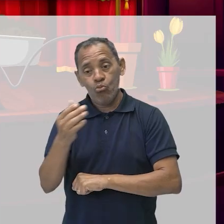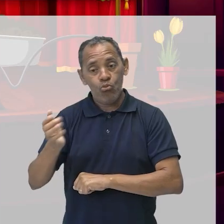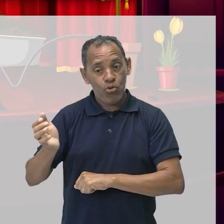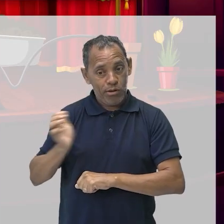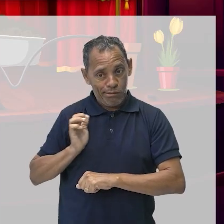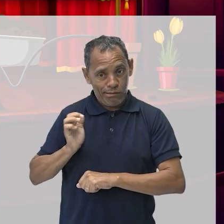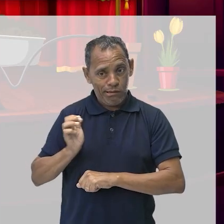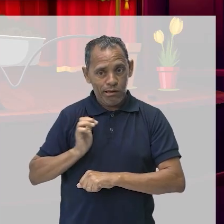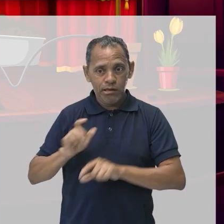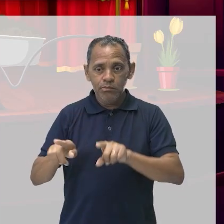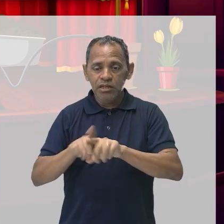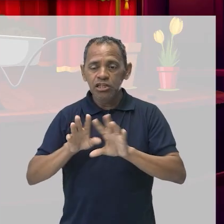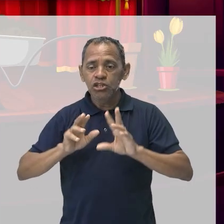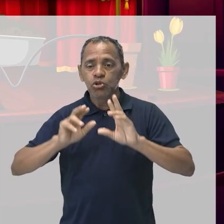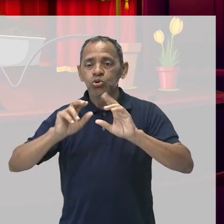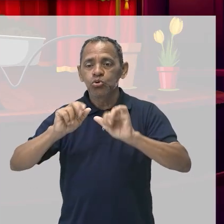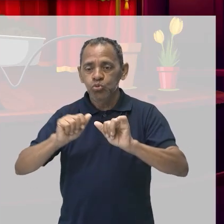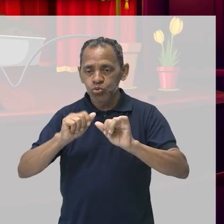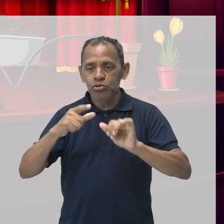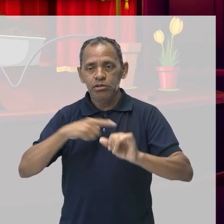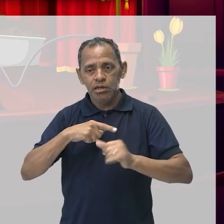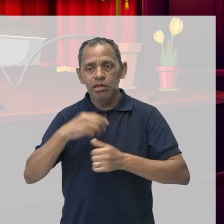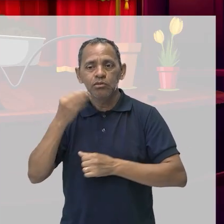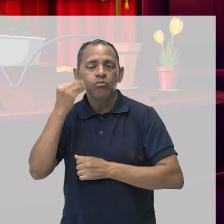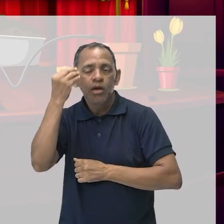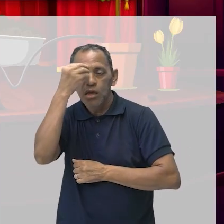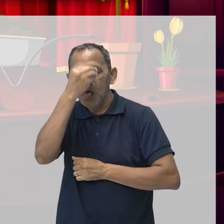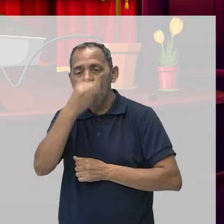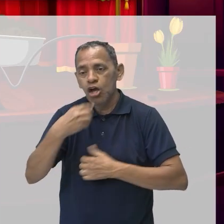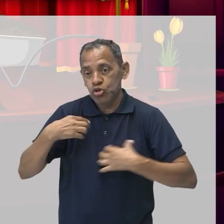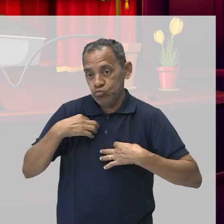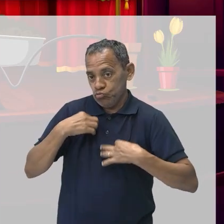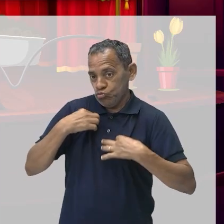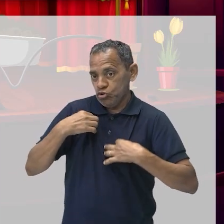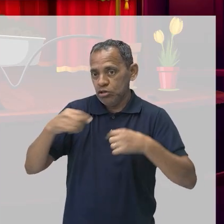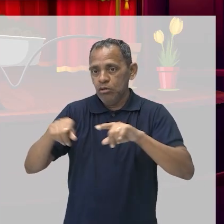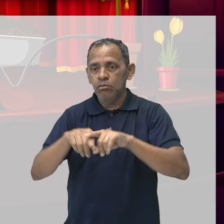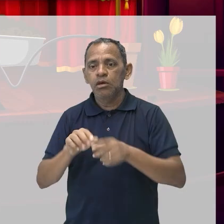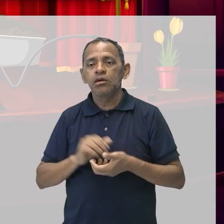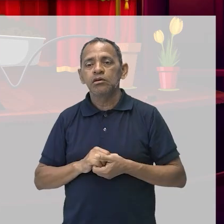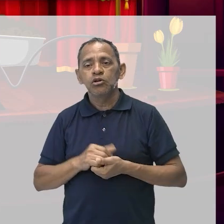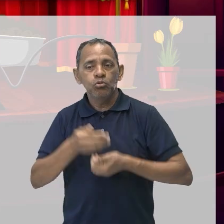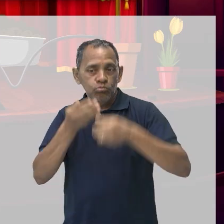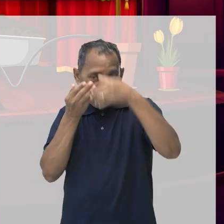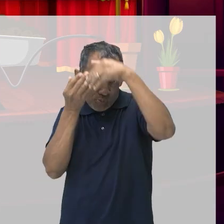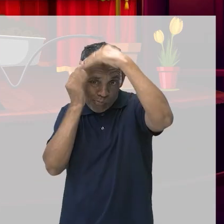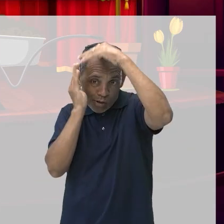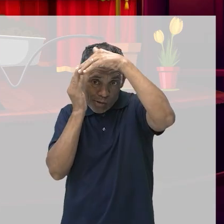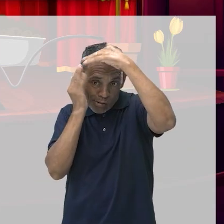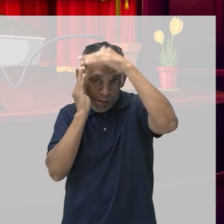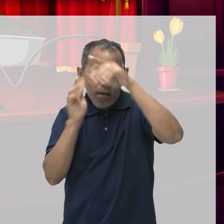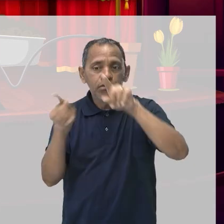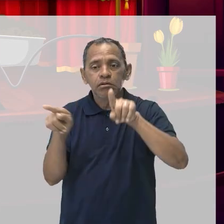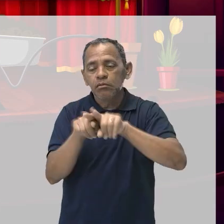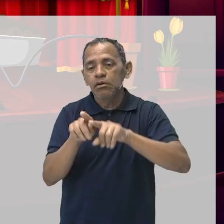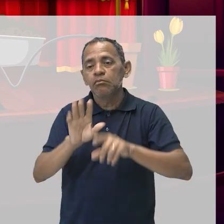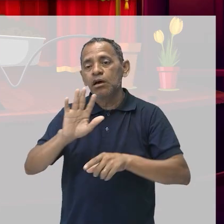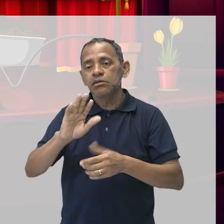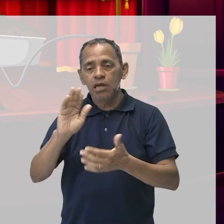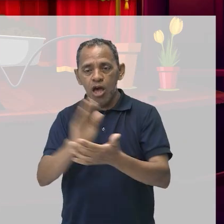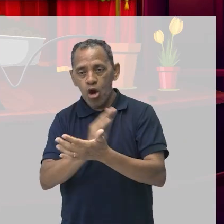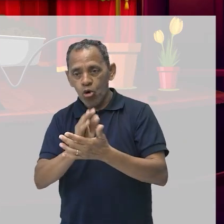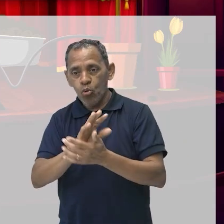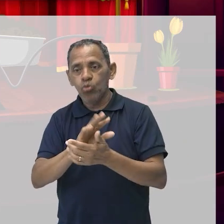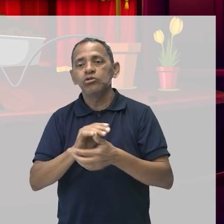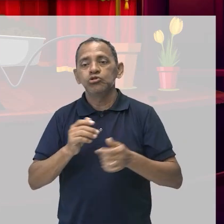certo? Tudo isso nós temos a maquiagem, o figurino, nós temos os penteados, né? Mas aí, alguns